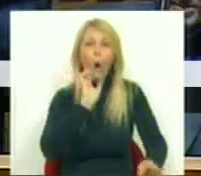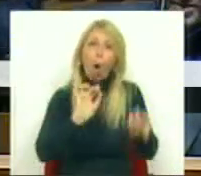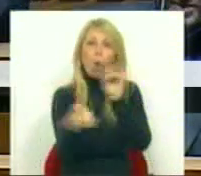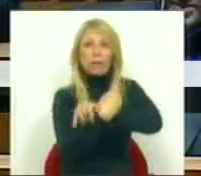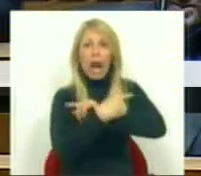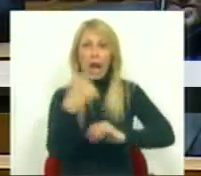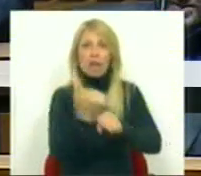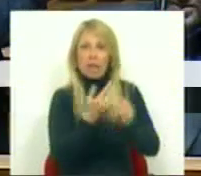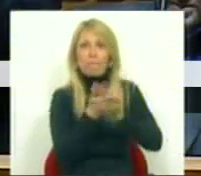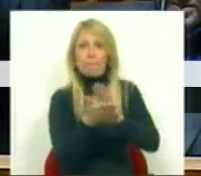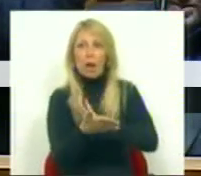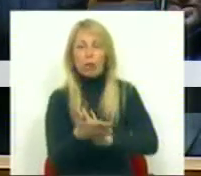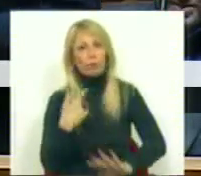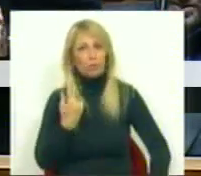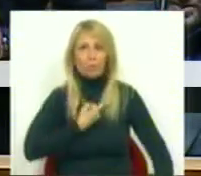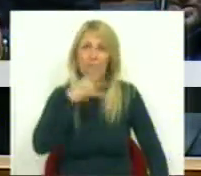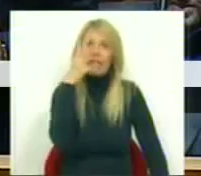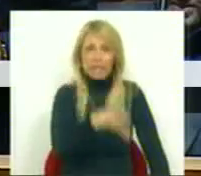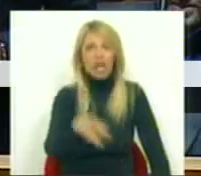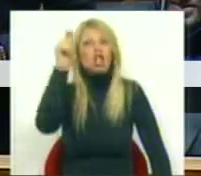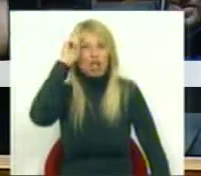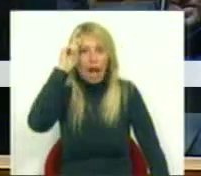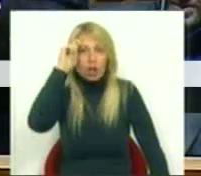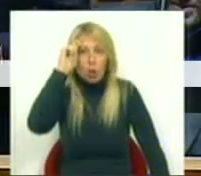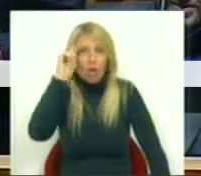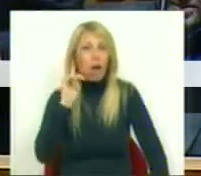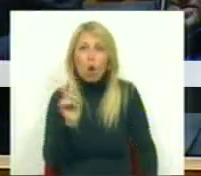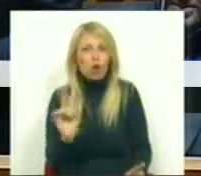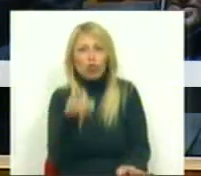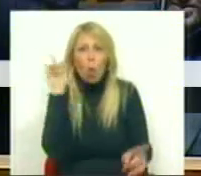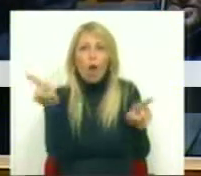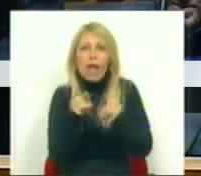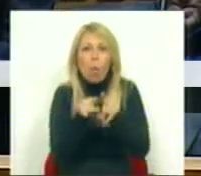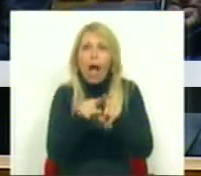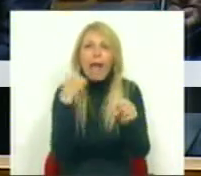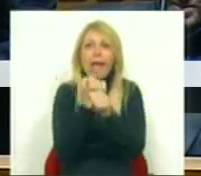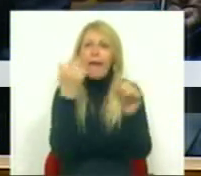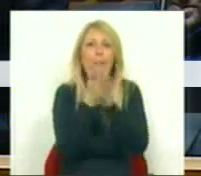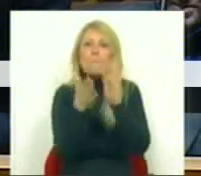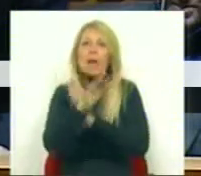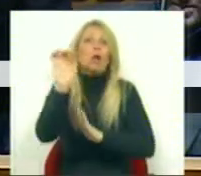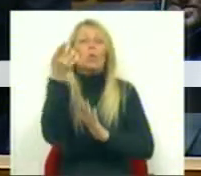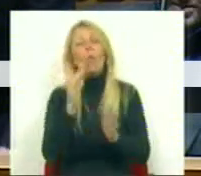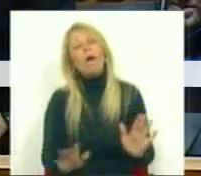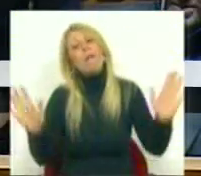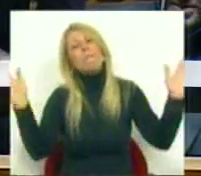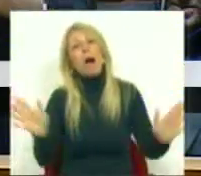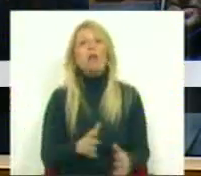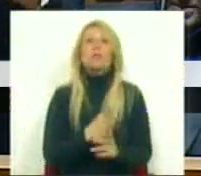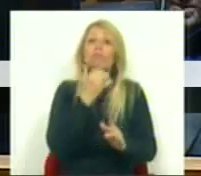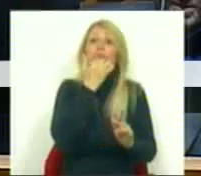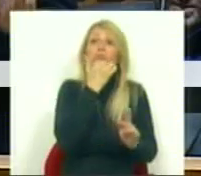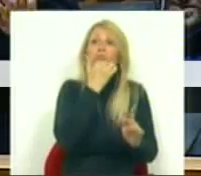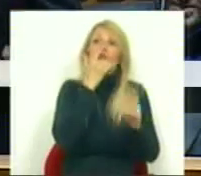Primeiro-Ministro, que os estágios não são empregos, mas infelizmente os empregos podem se transformar em estágios e,